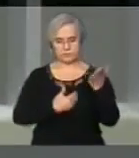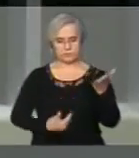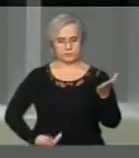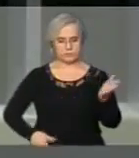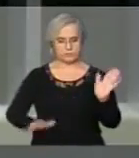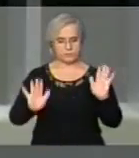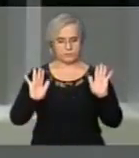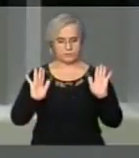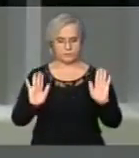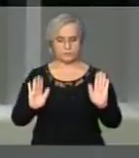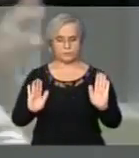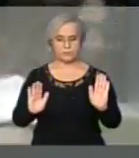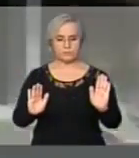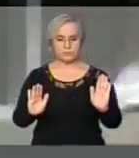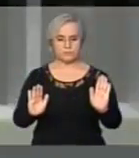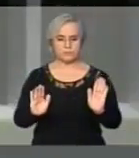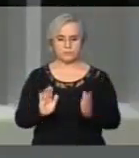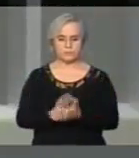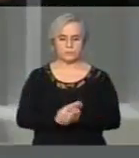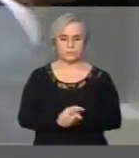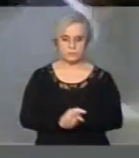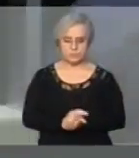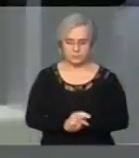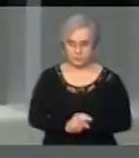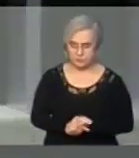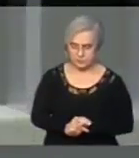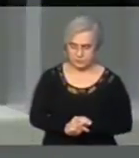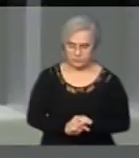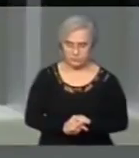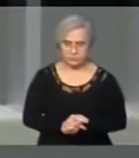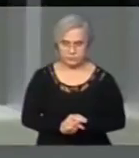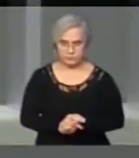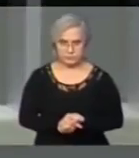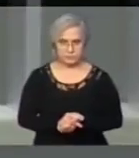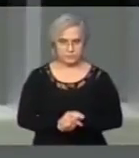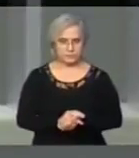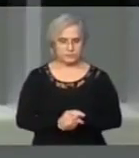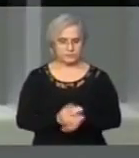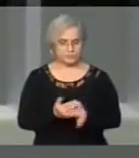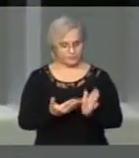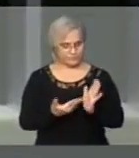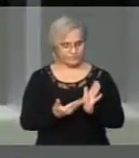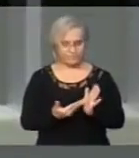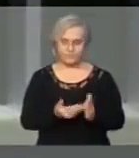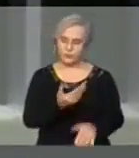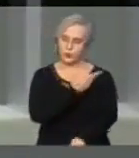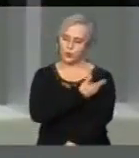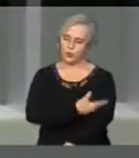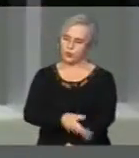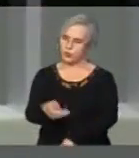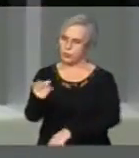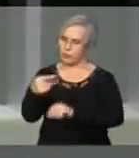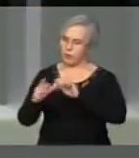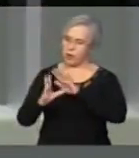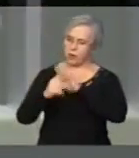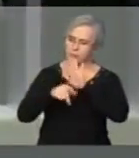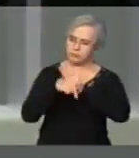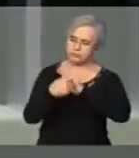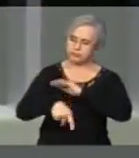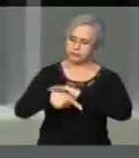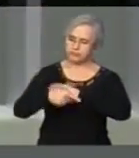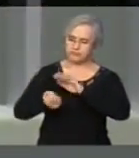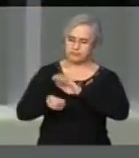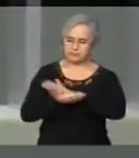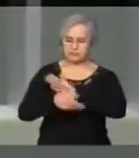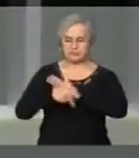nada a ver com isso, em nome das nossas mazelas, dessa velha prática corrompida no país, que parece